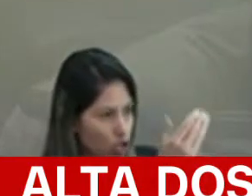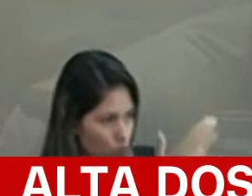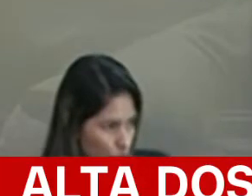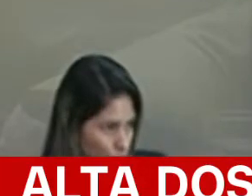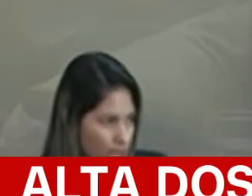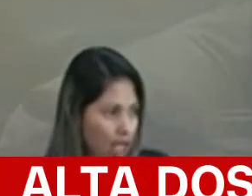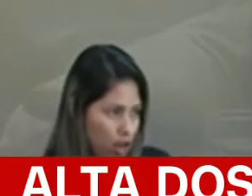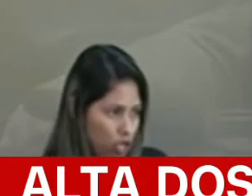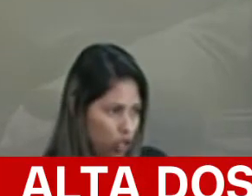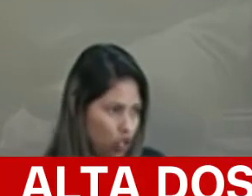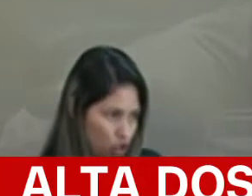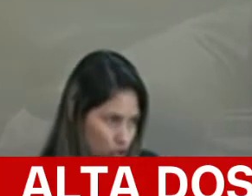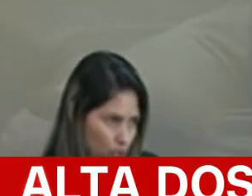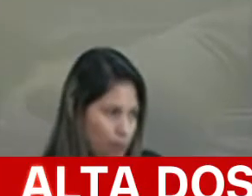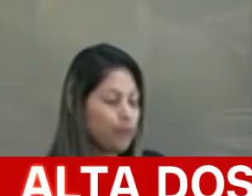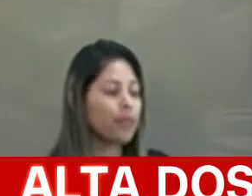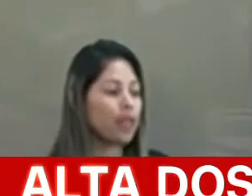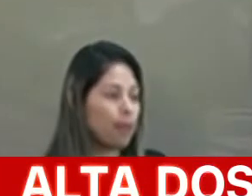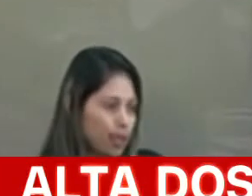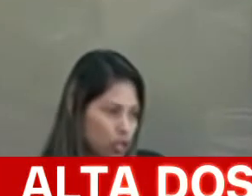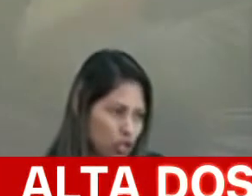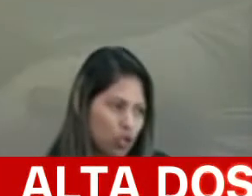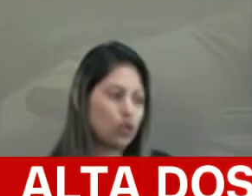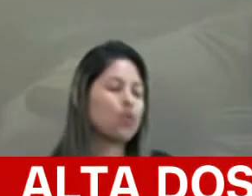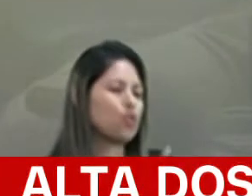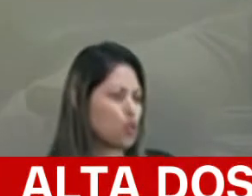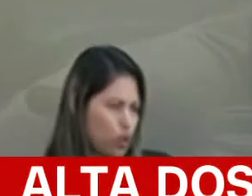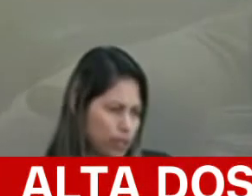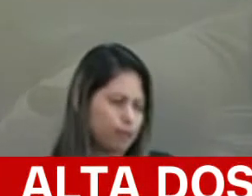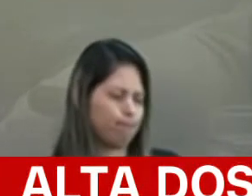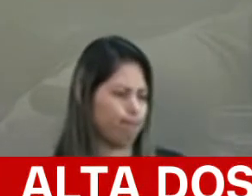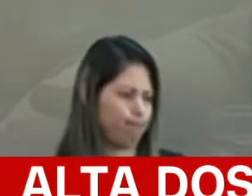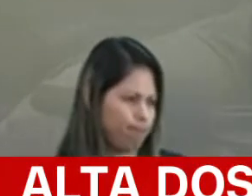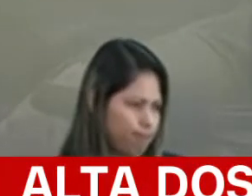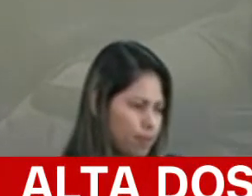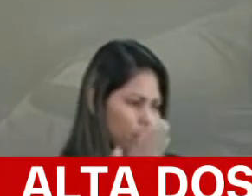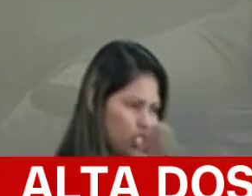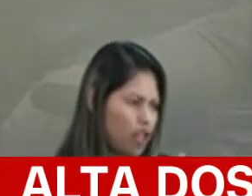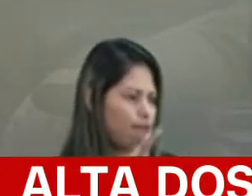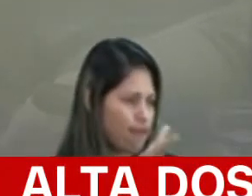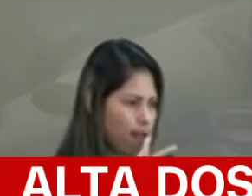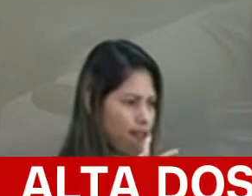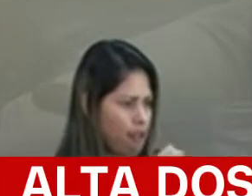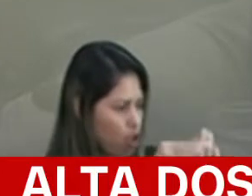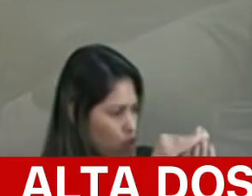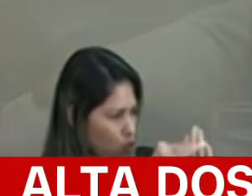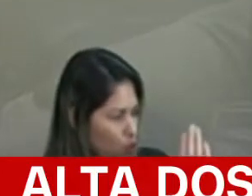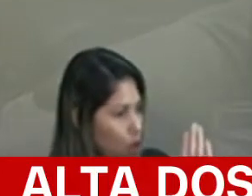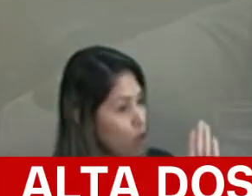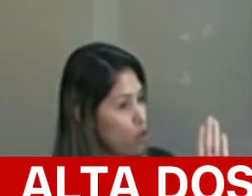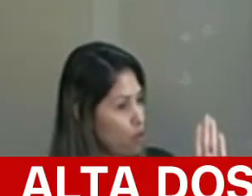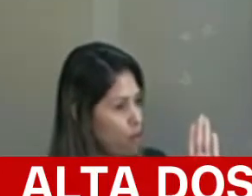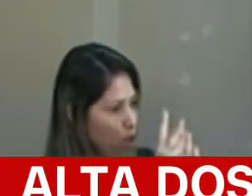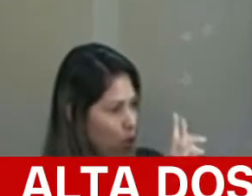do projeto, o deputado Danilo Forte, a quem já me referi na leitura, no início da leitura do meu